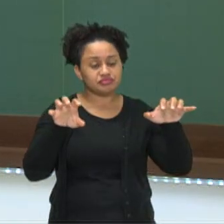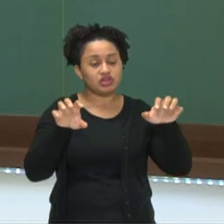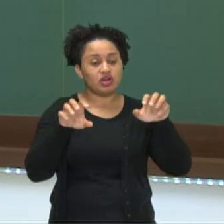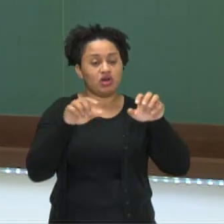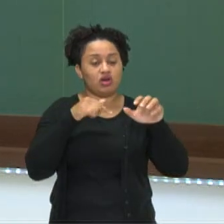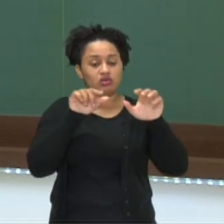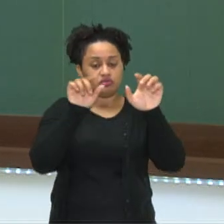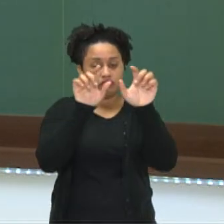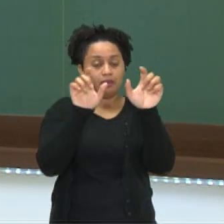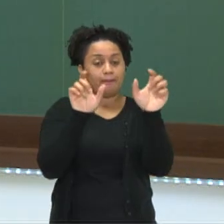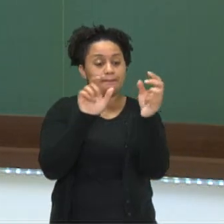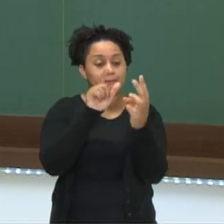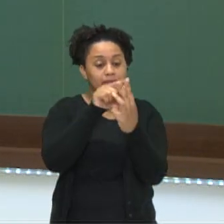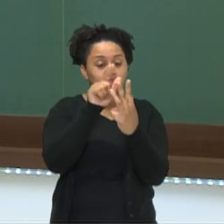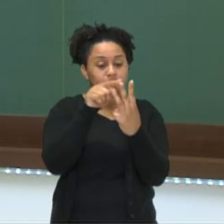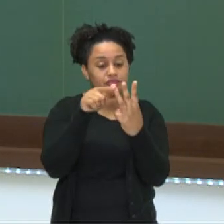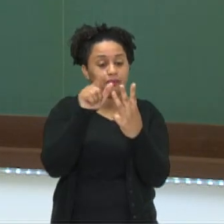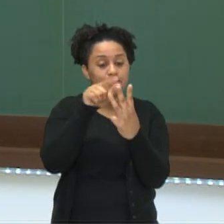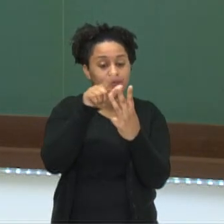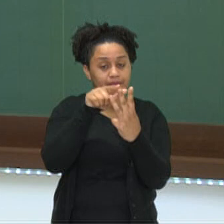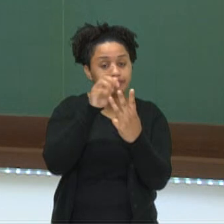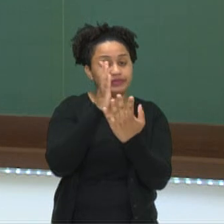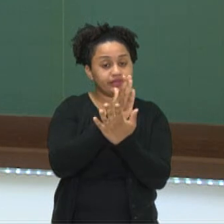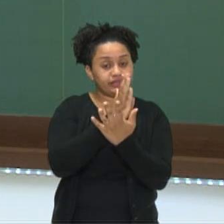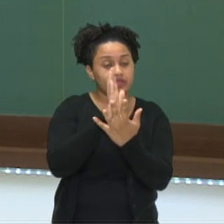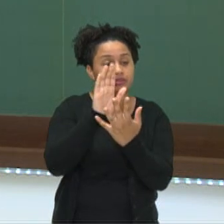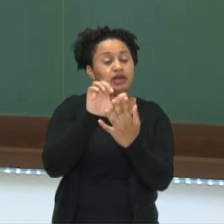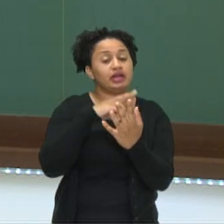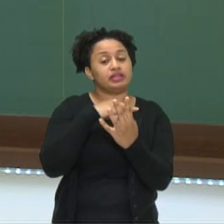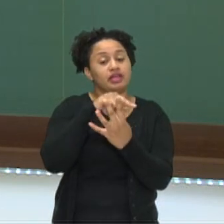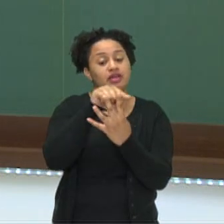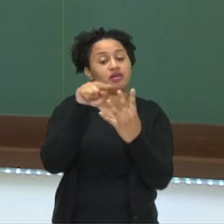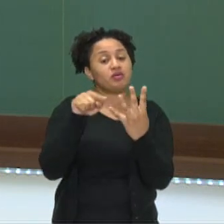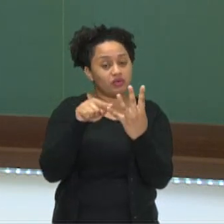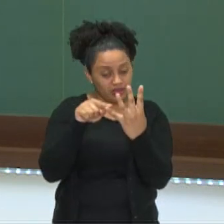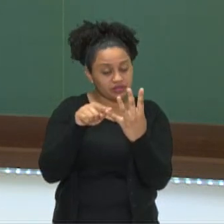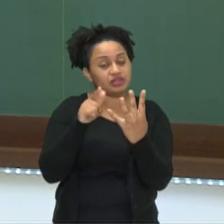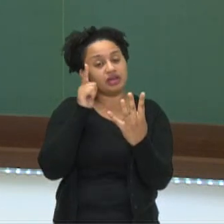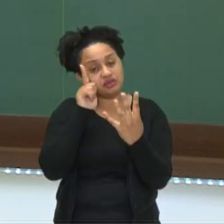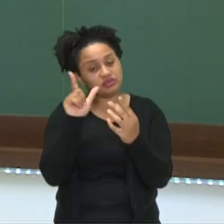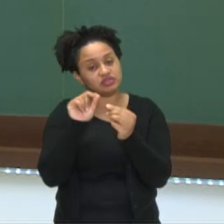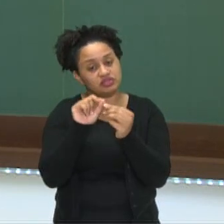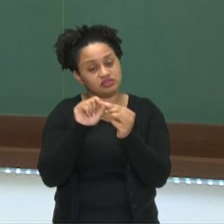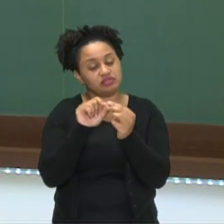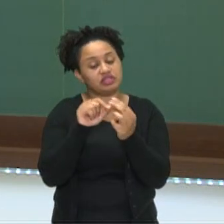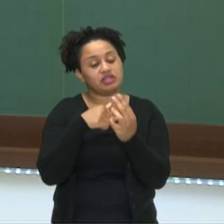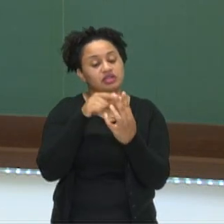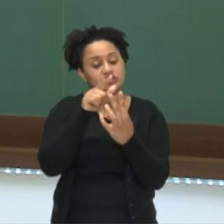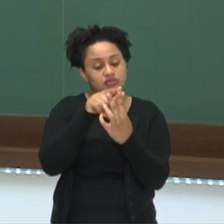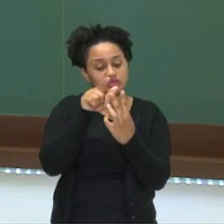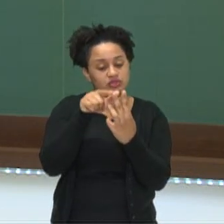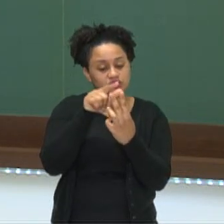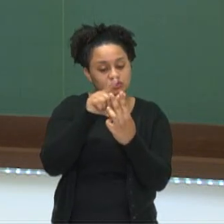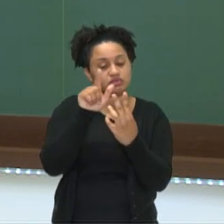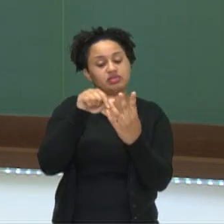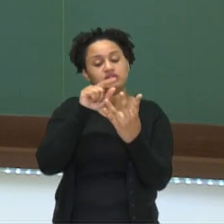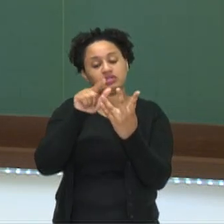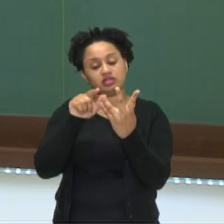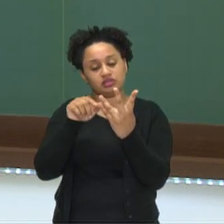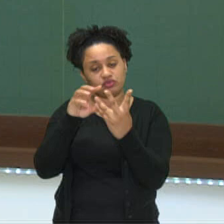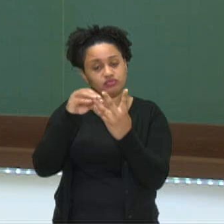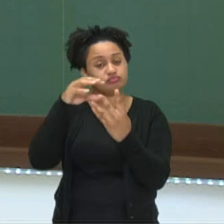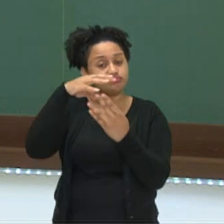termo central para que apareça 4. E daí eu consiga algo em comum nas 2 primeiras parcelas e nas 2